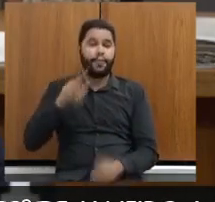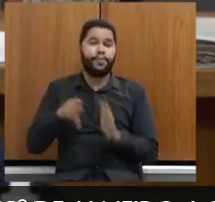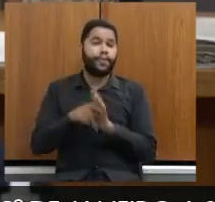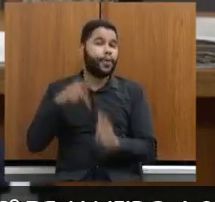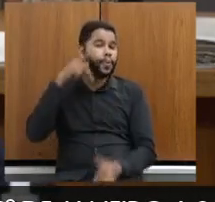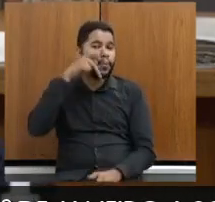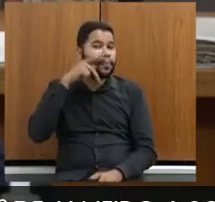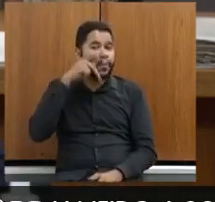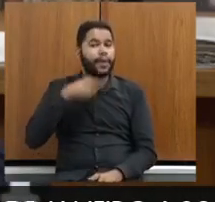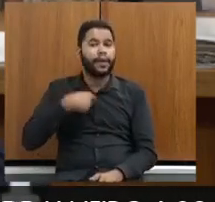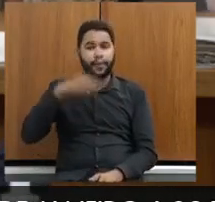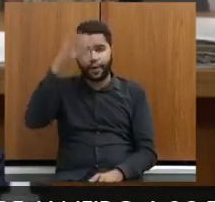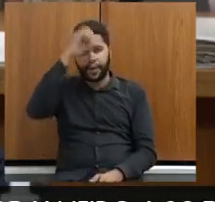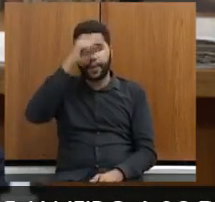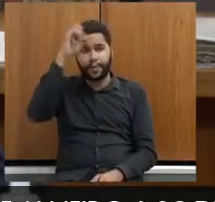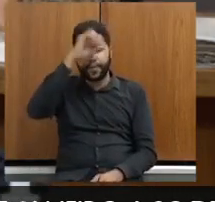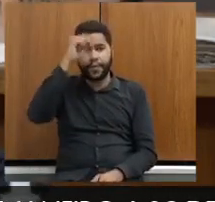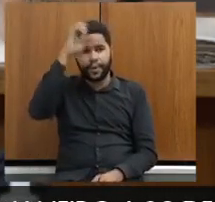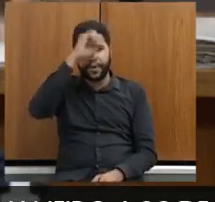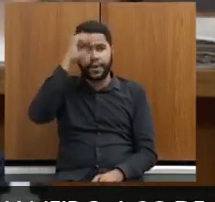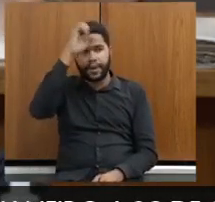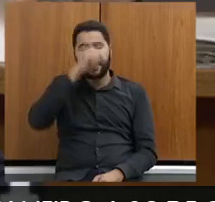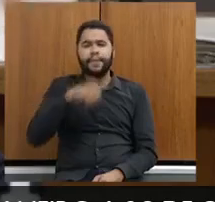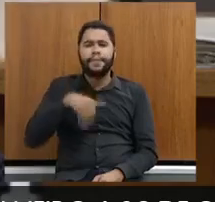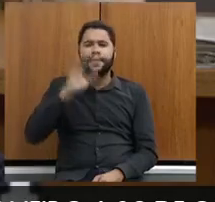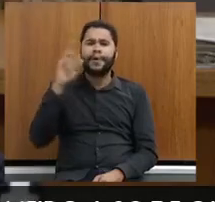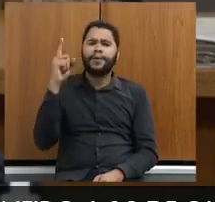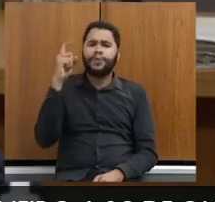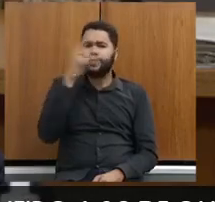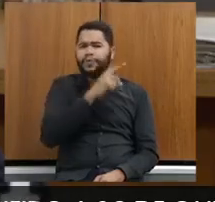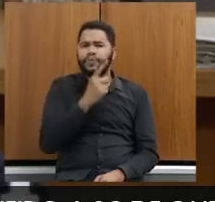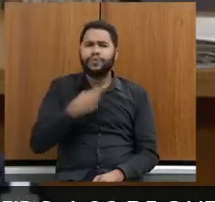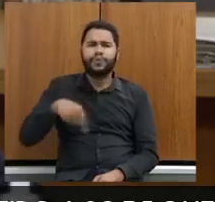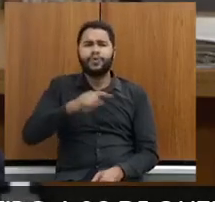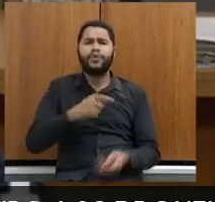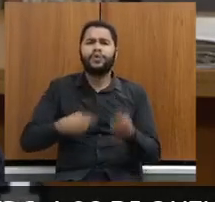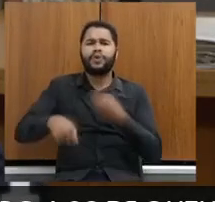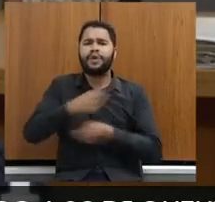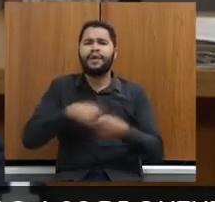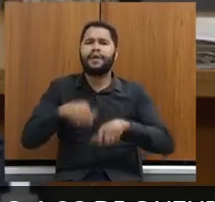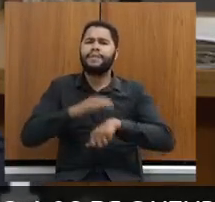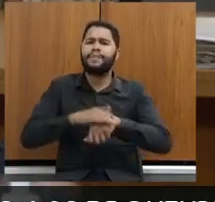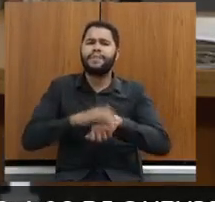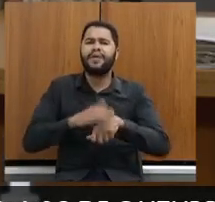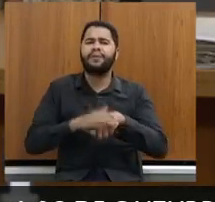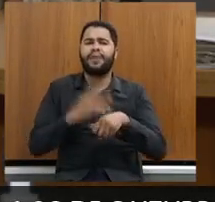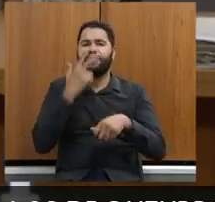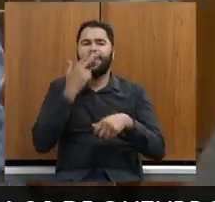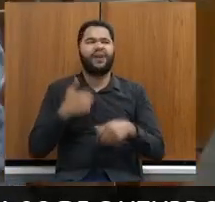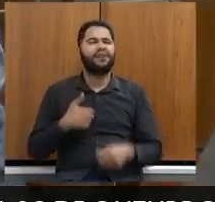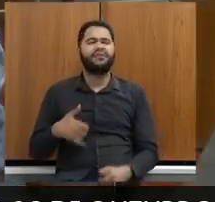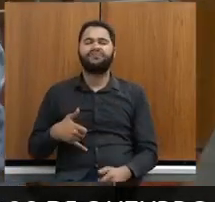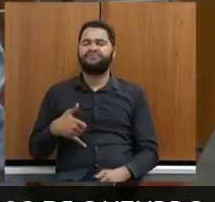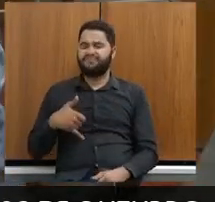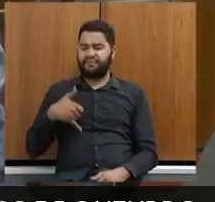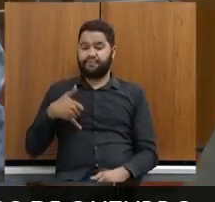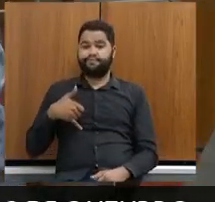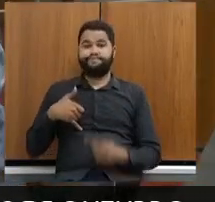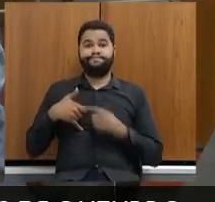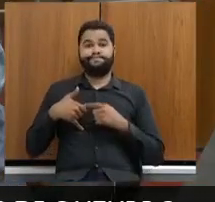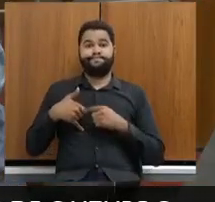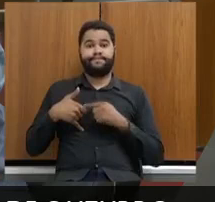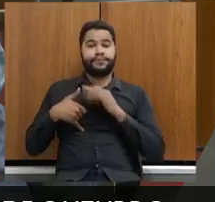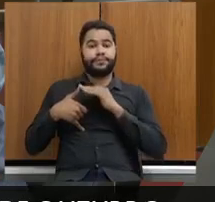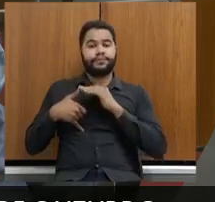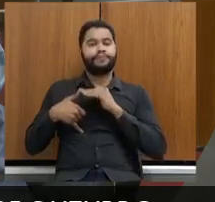uma coisa eu aprendi que uma das crises mais difíceis da gente negociar de vaidade então quando a gente começa a quebrar vaidade